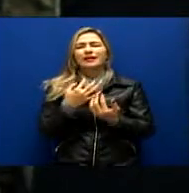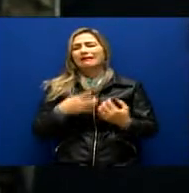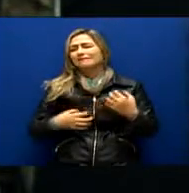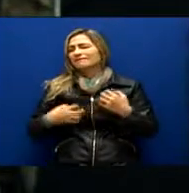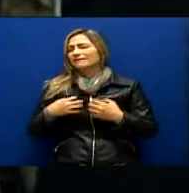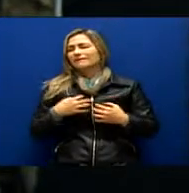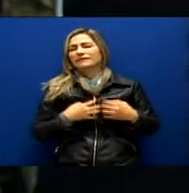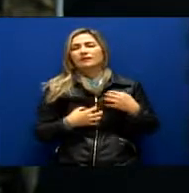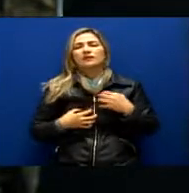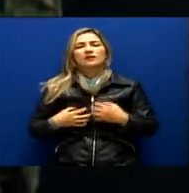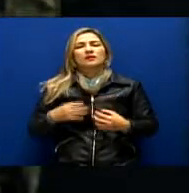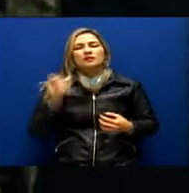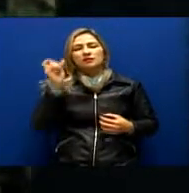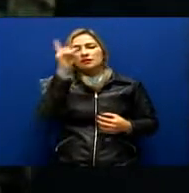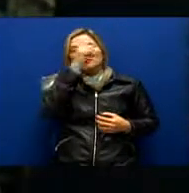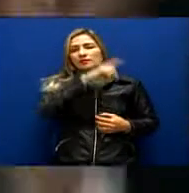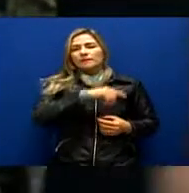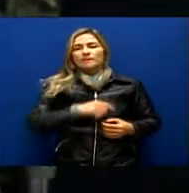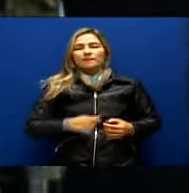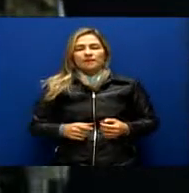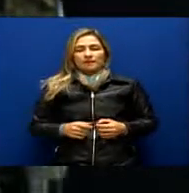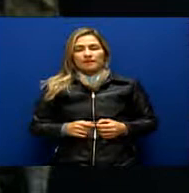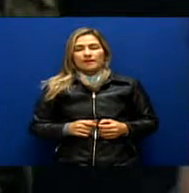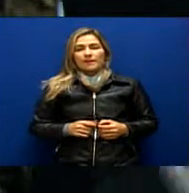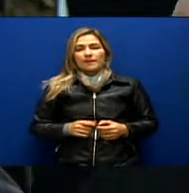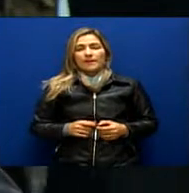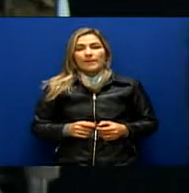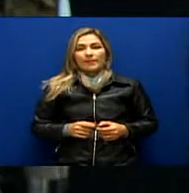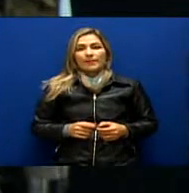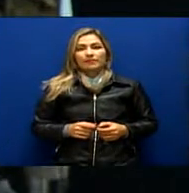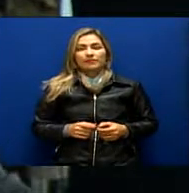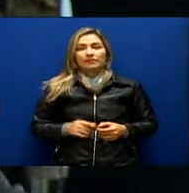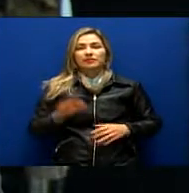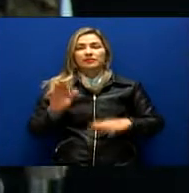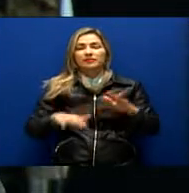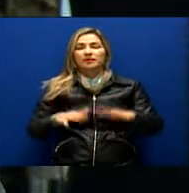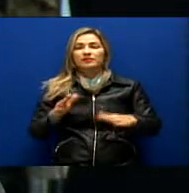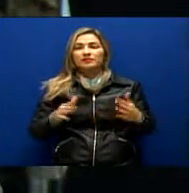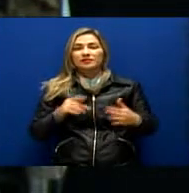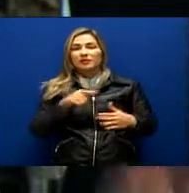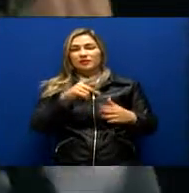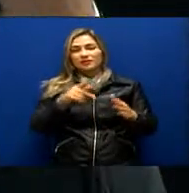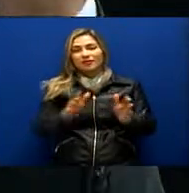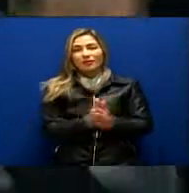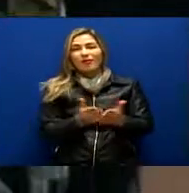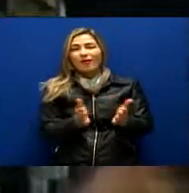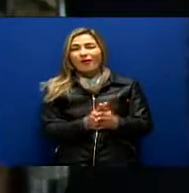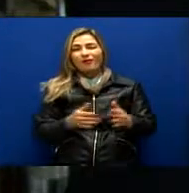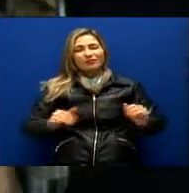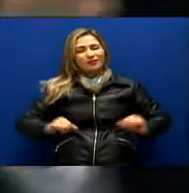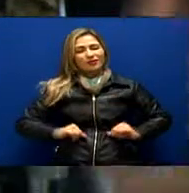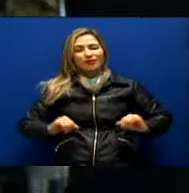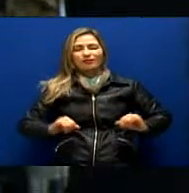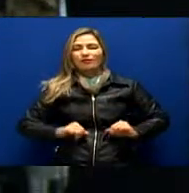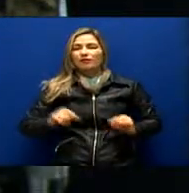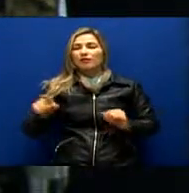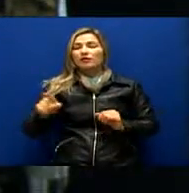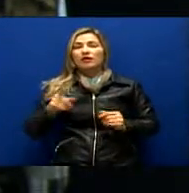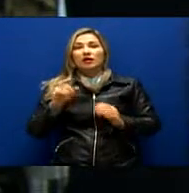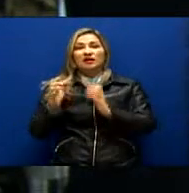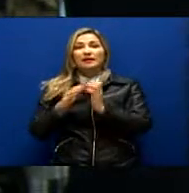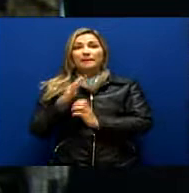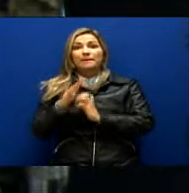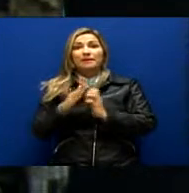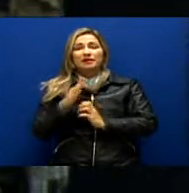e querer vender produtos. Momento da dor, muitas vezes, para a família carente. Então, parabenizar a Vossa Excelência mais uma vez um